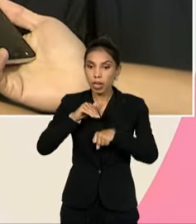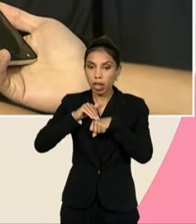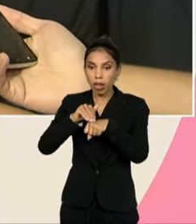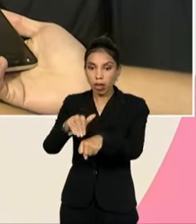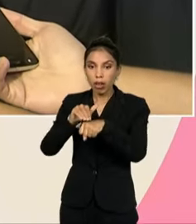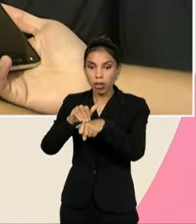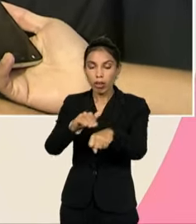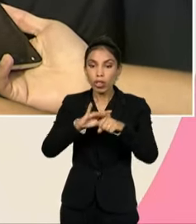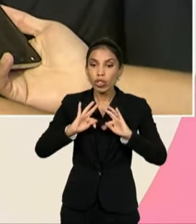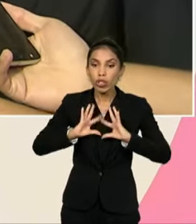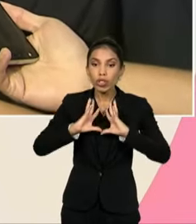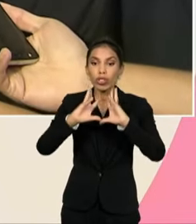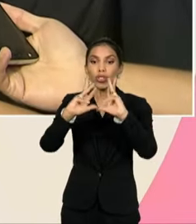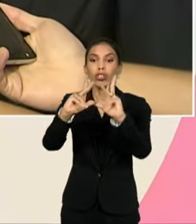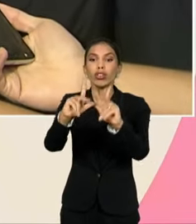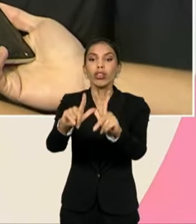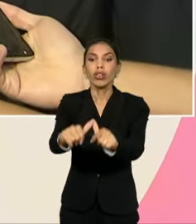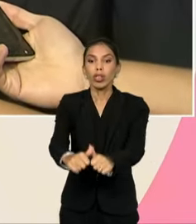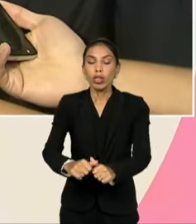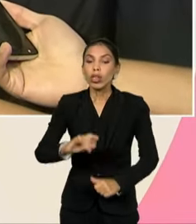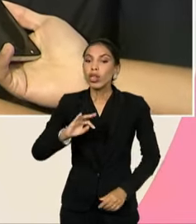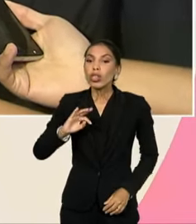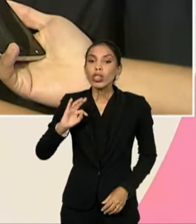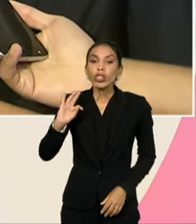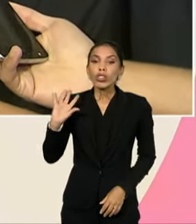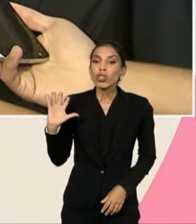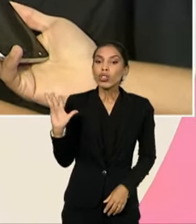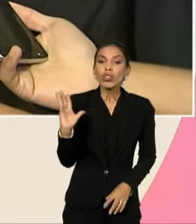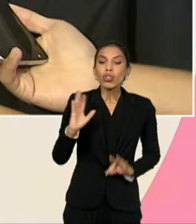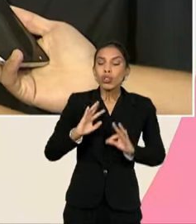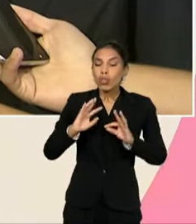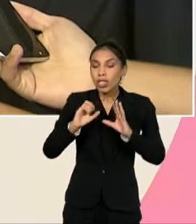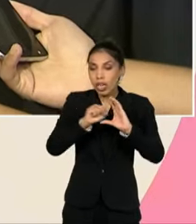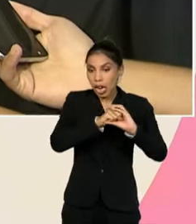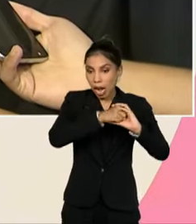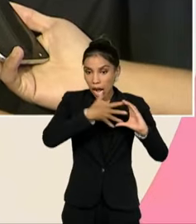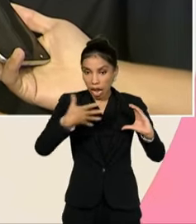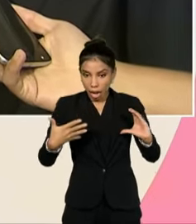todos que, além de todas as características